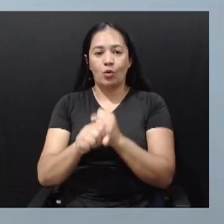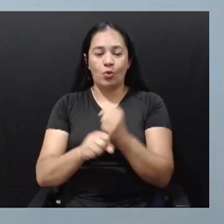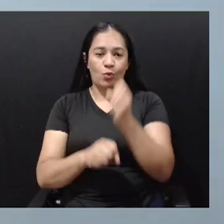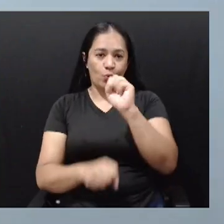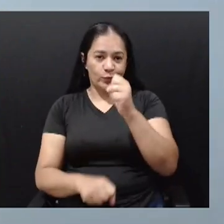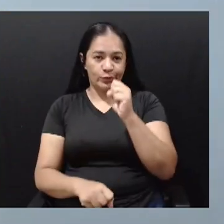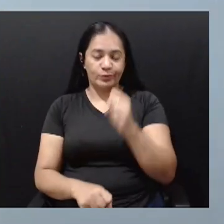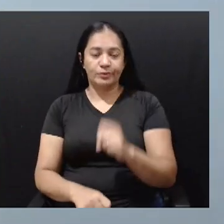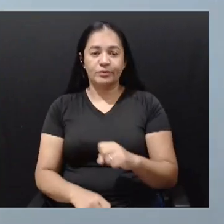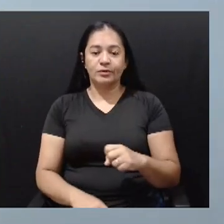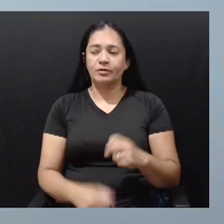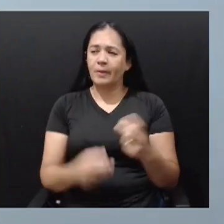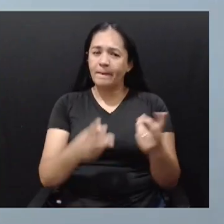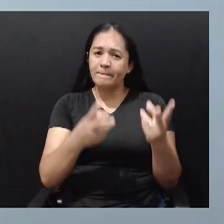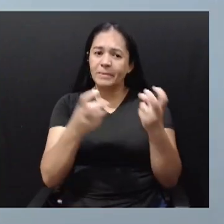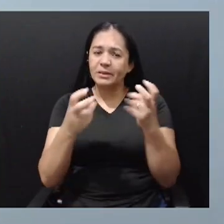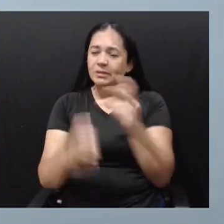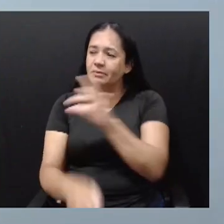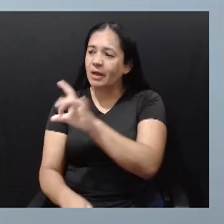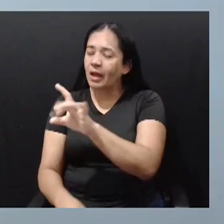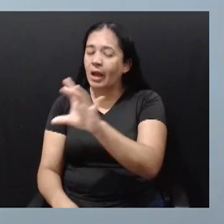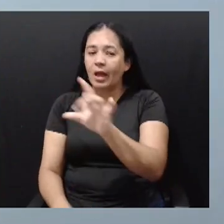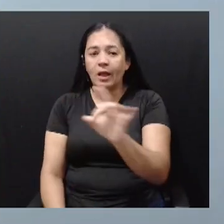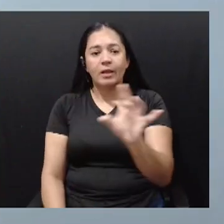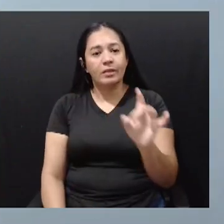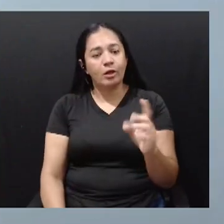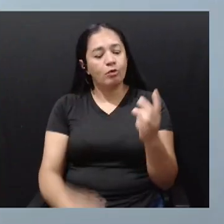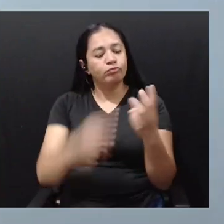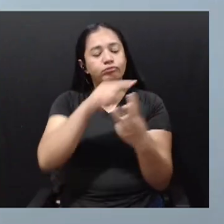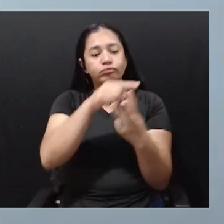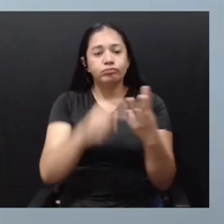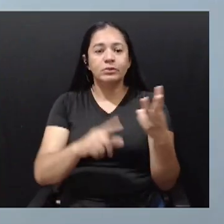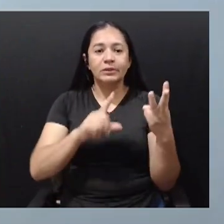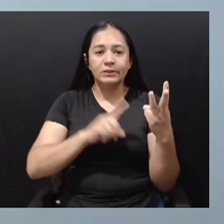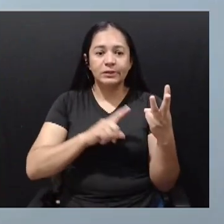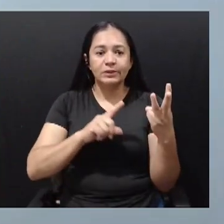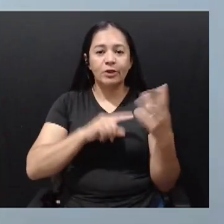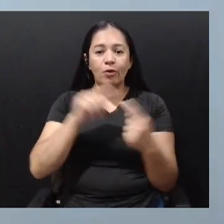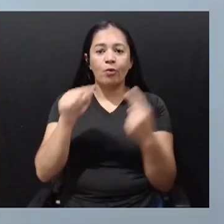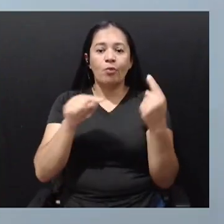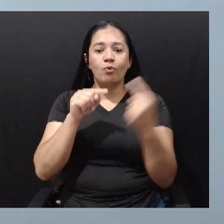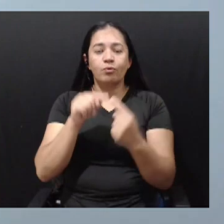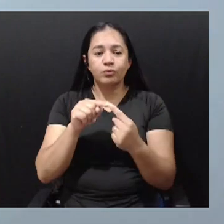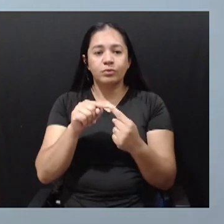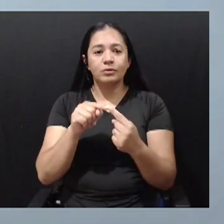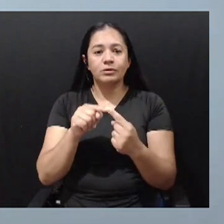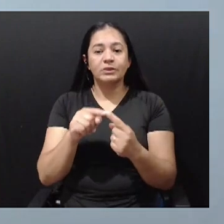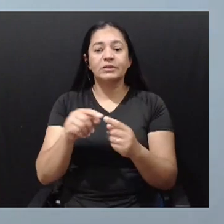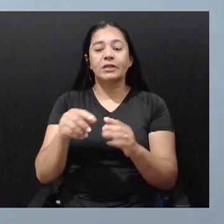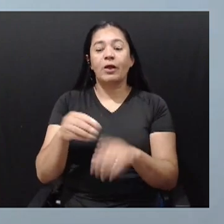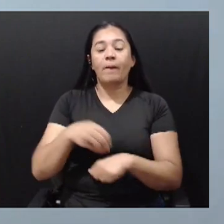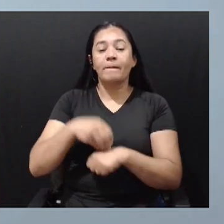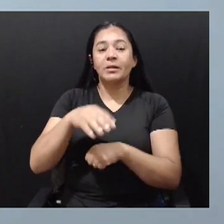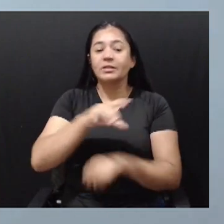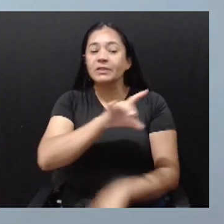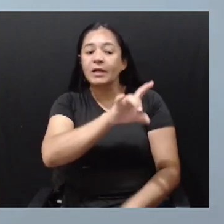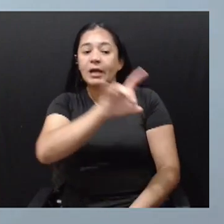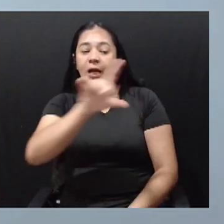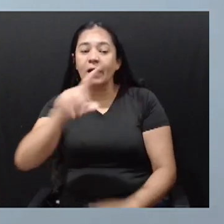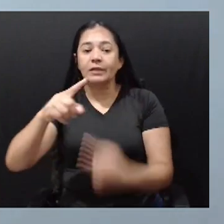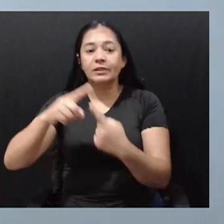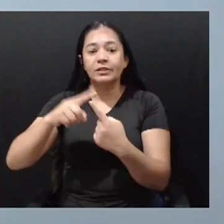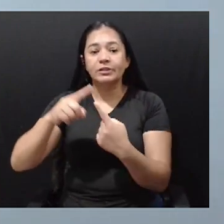que cada um deles tem uma função, tem uma indicação para cada tipo de mulher, para